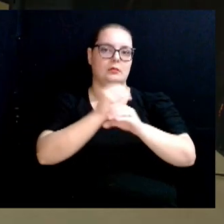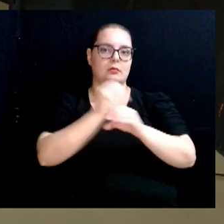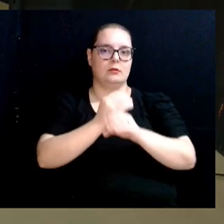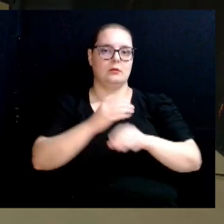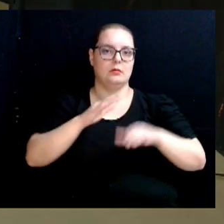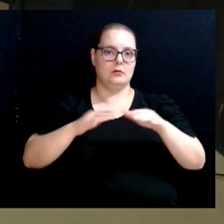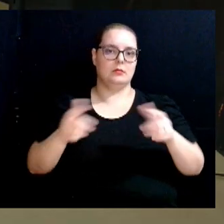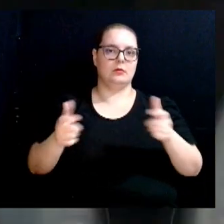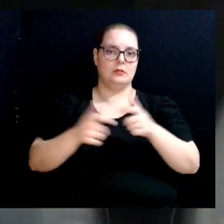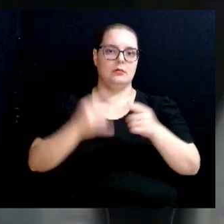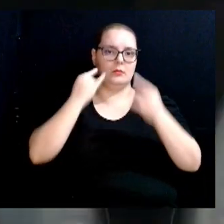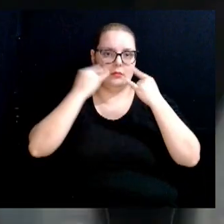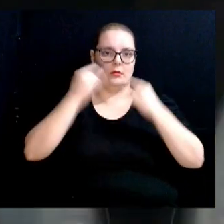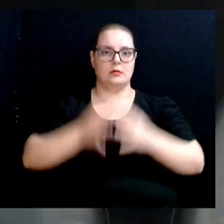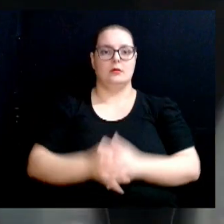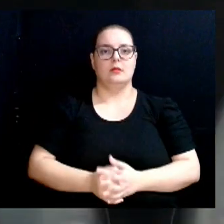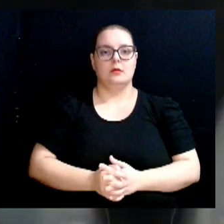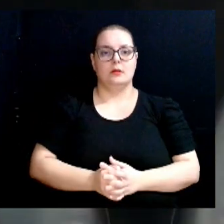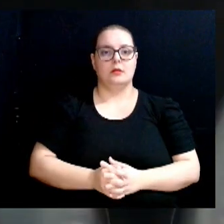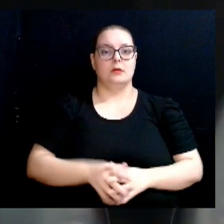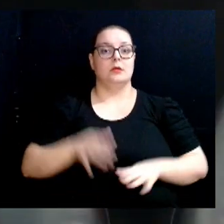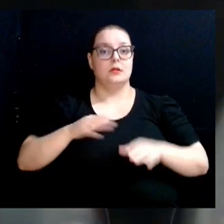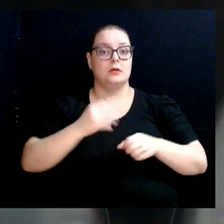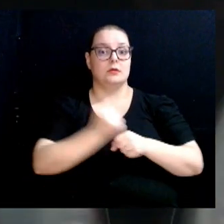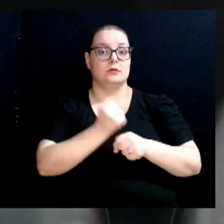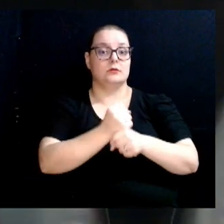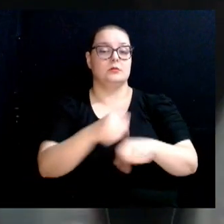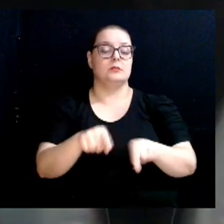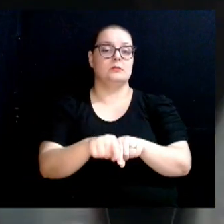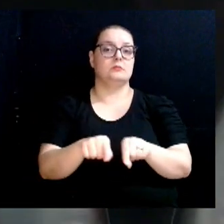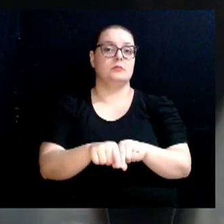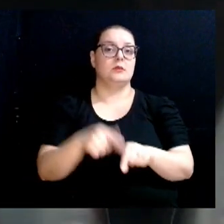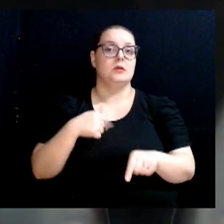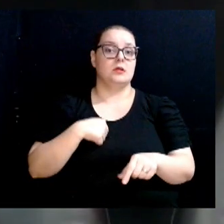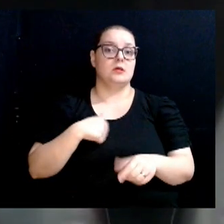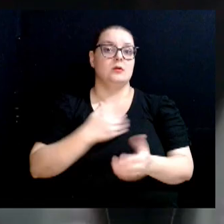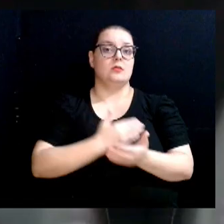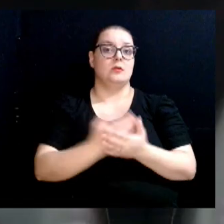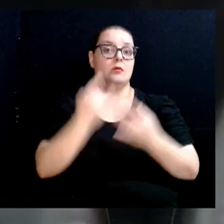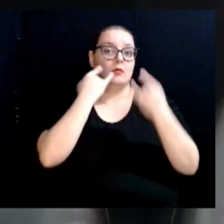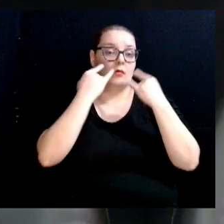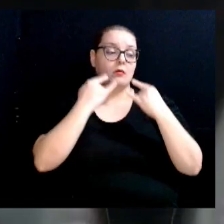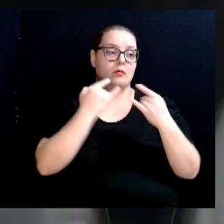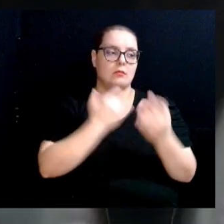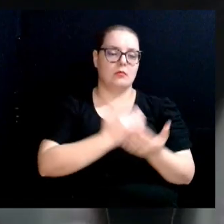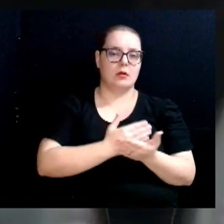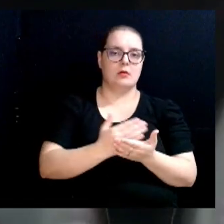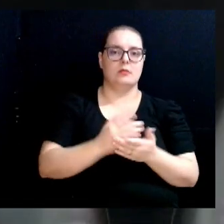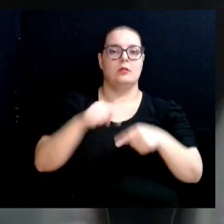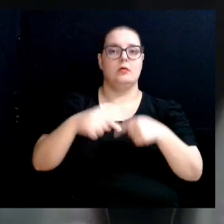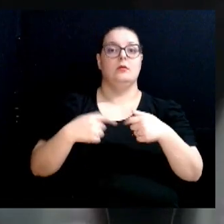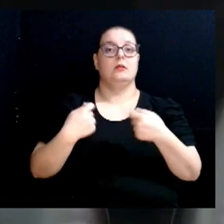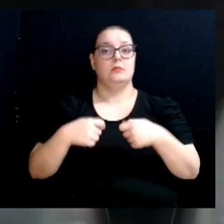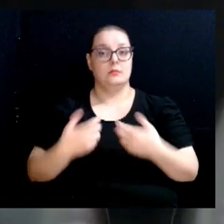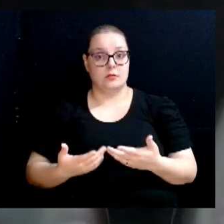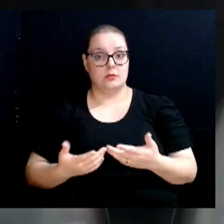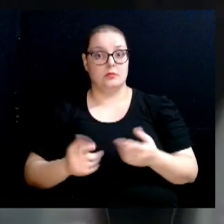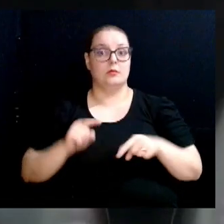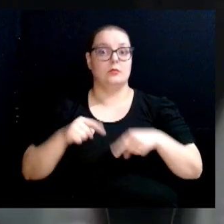interesse, né? E às vezes, com o passar do tempo também, eu passo a ter outros interesses, eu passo a ter outras necessidades ou vontades,